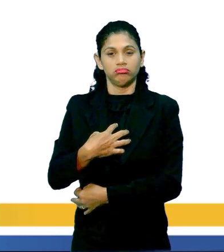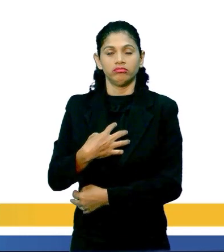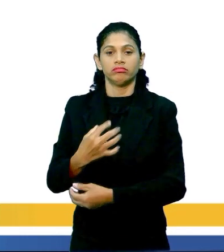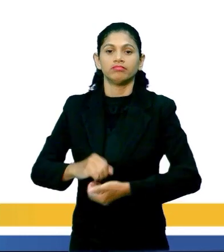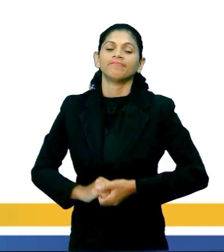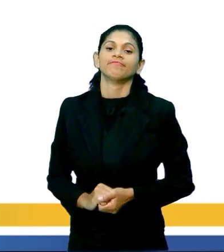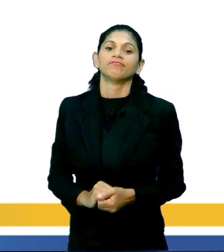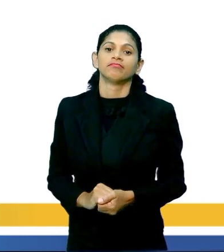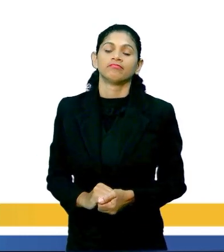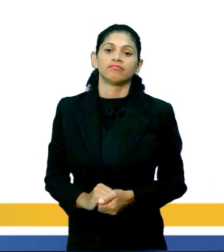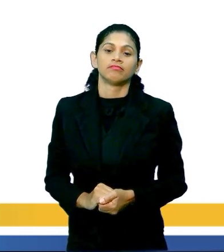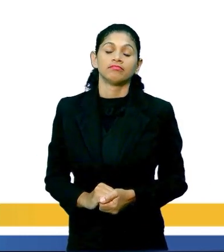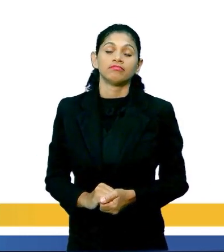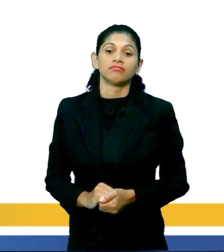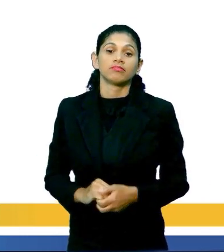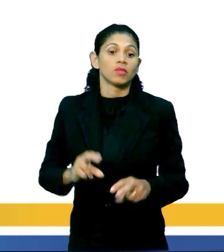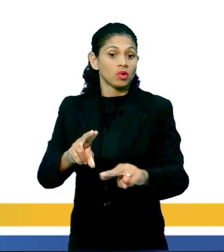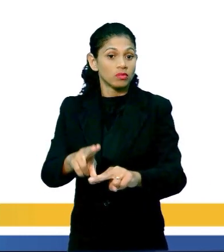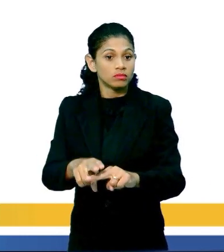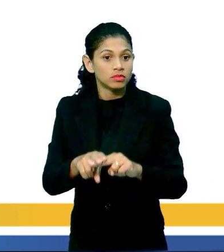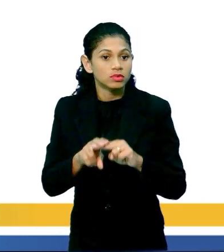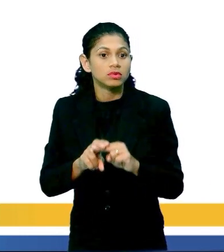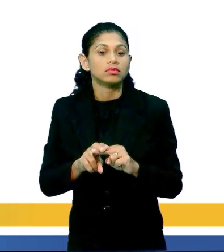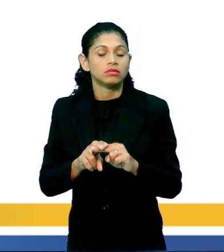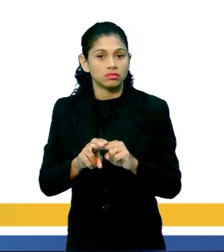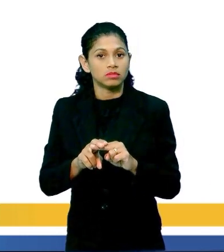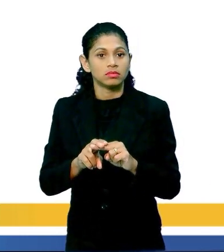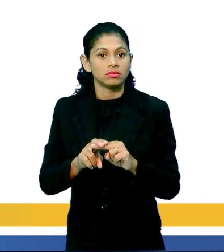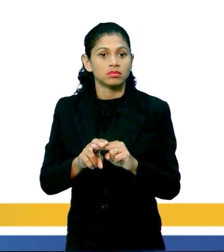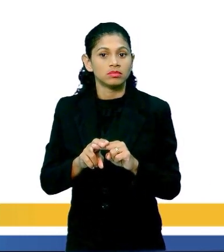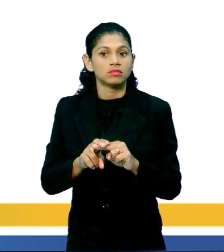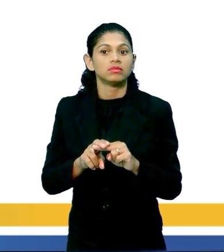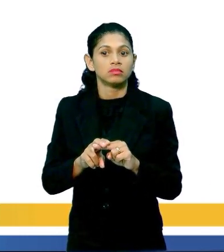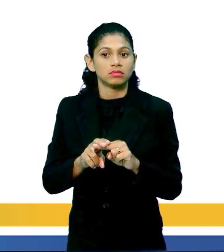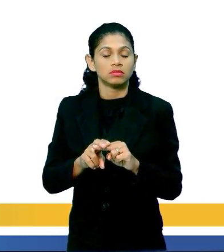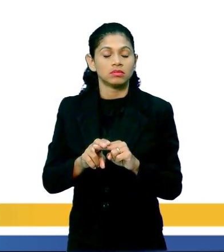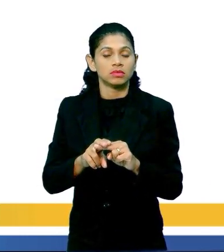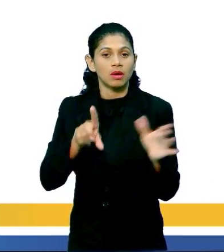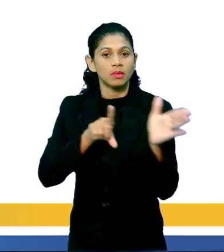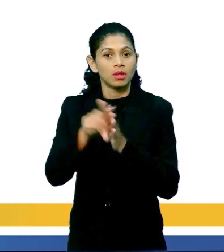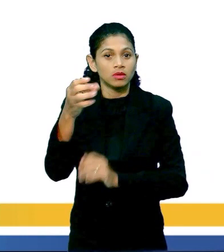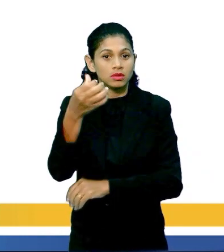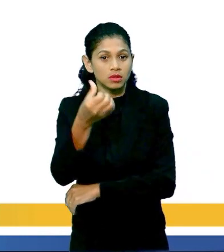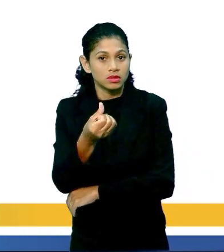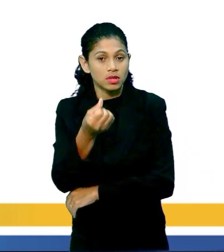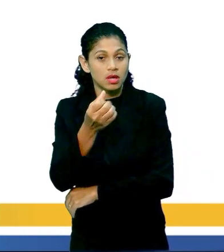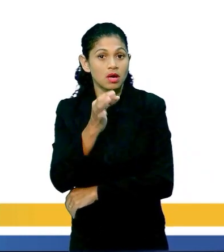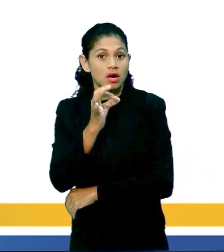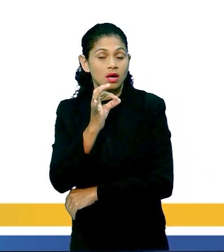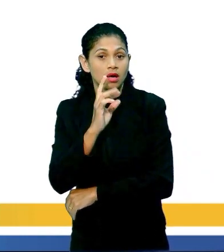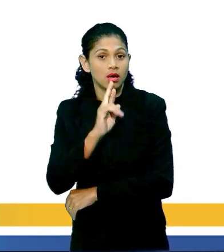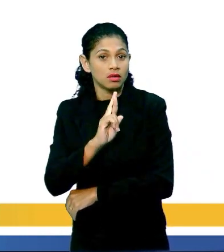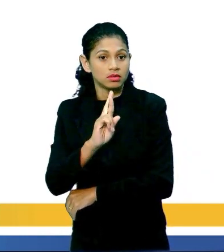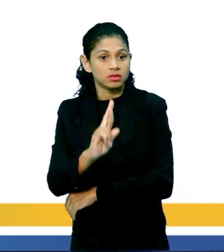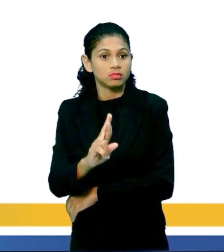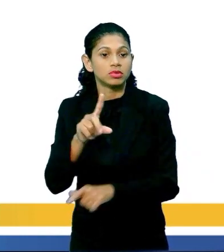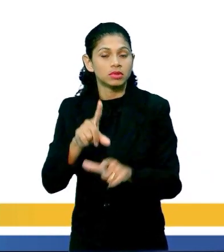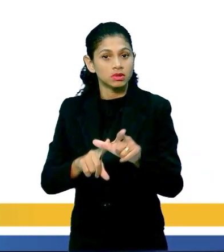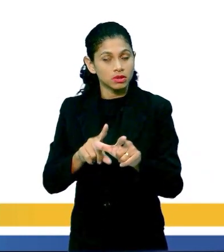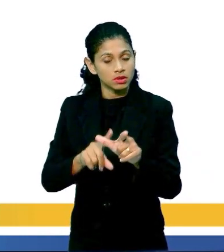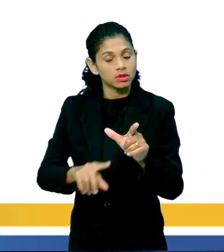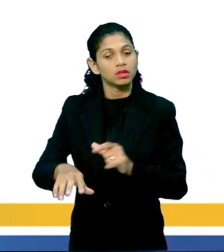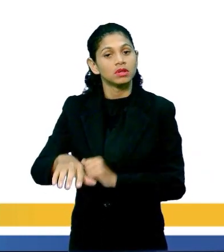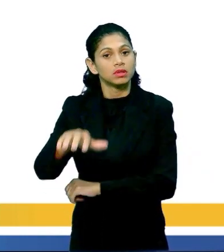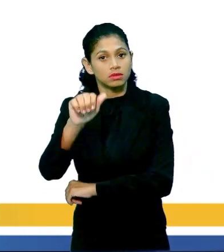Portanto, na questão número 6, na página 80, a resposta é a letra A. Então, se